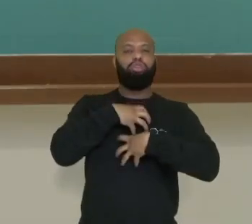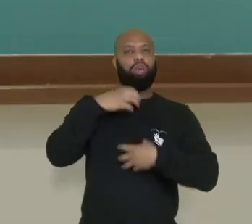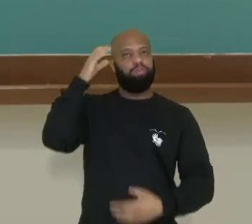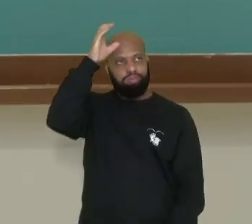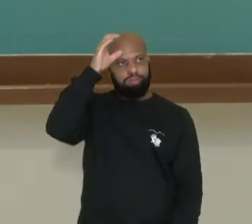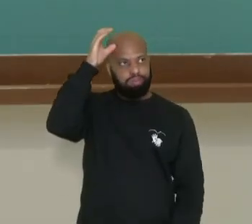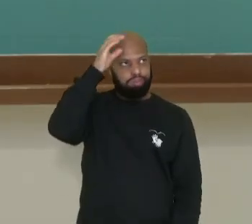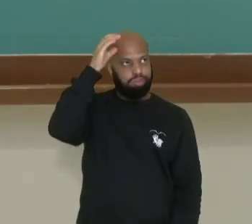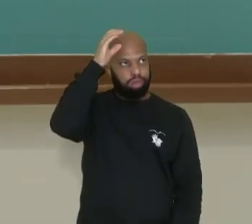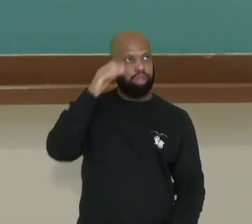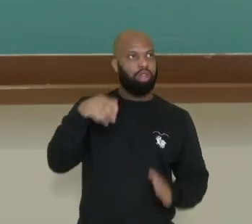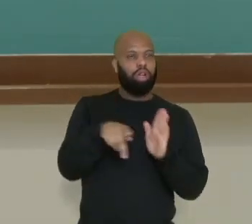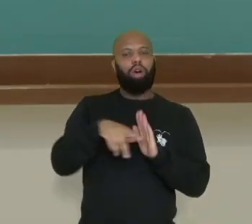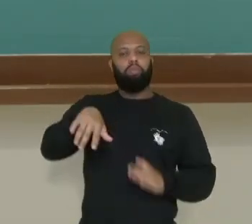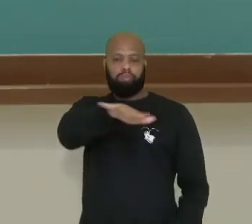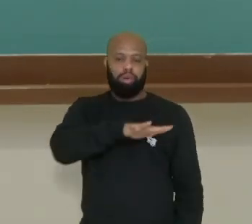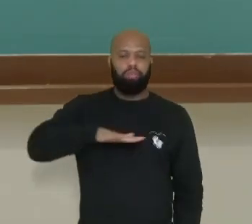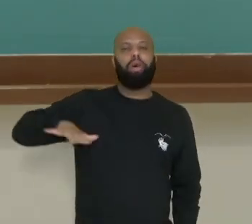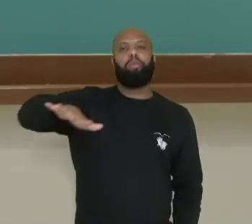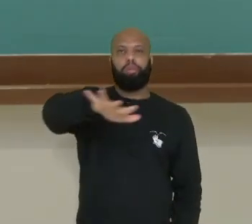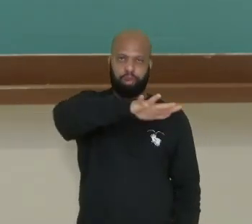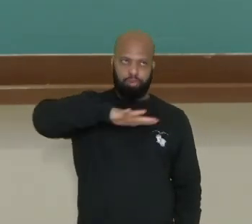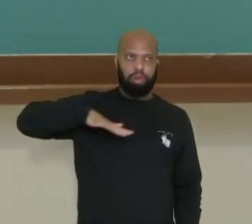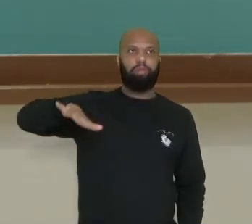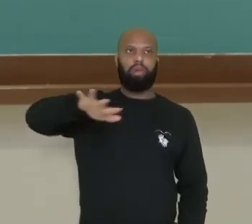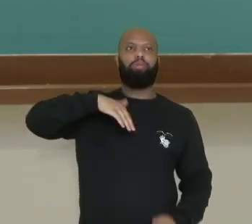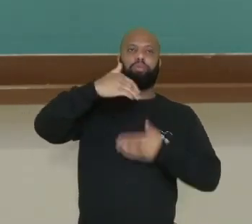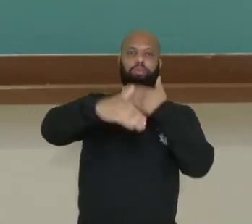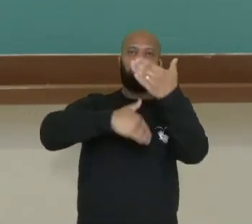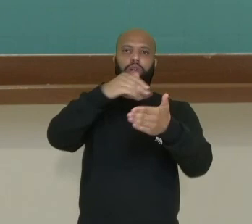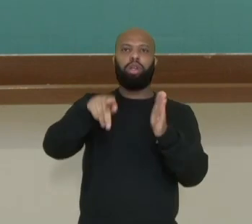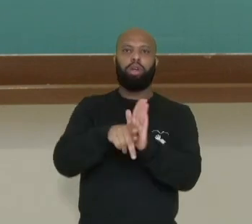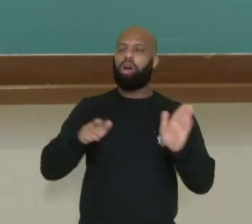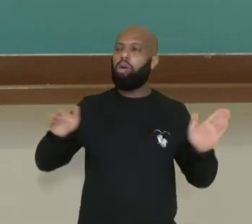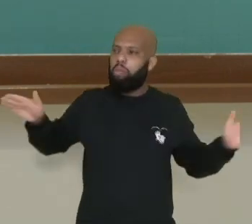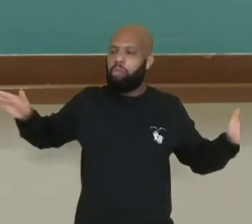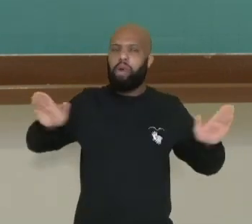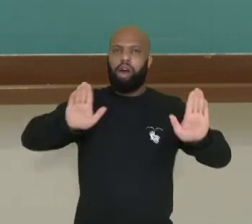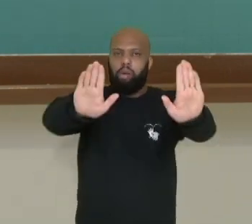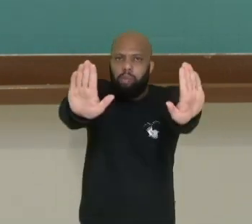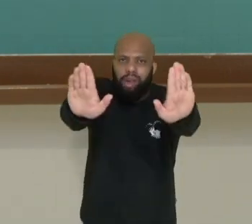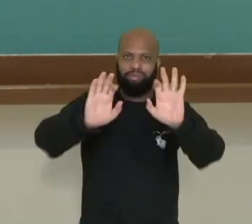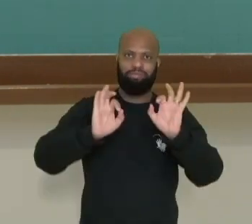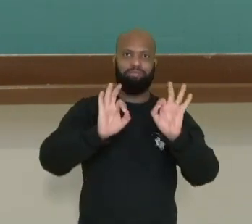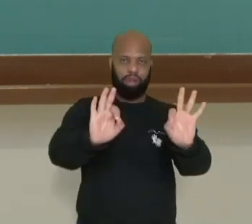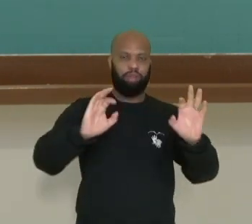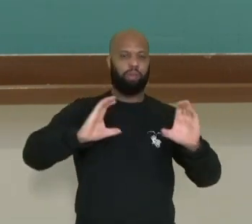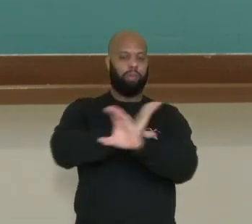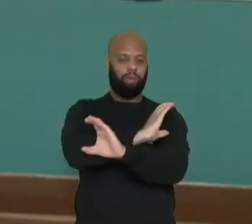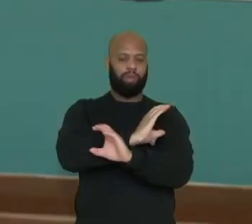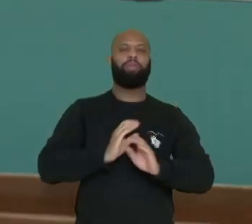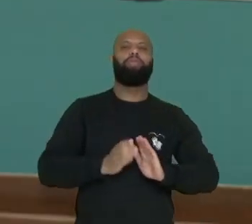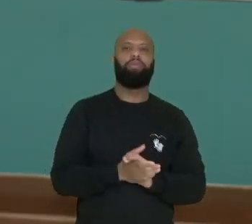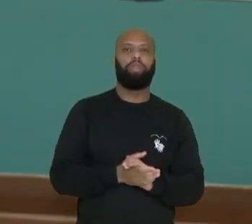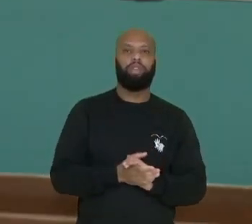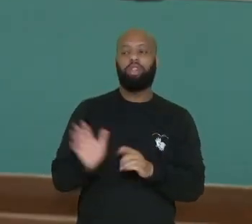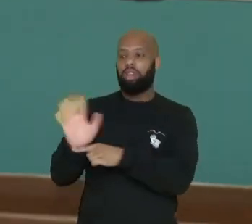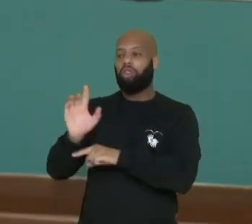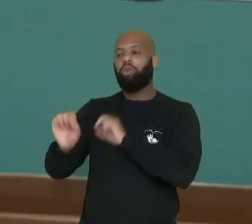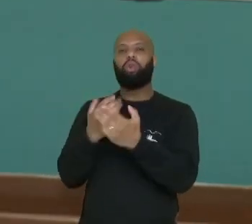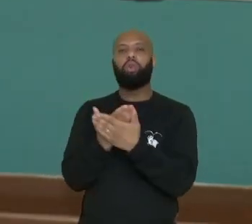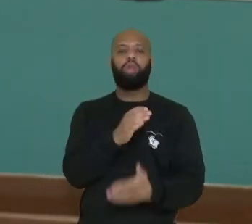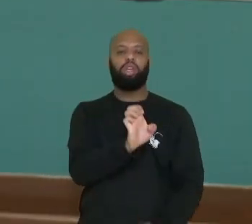com o o meio ali com desenvolvimento dos movimentos dá um grito di né como um todo